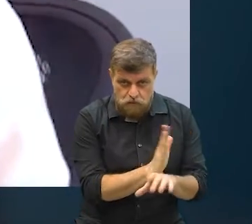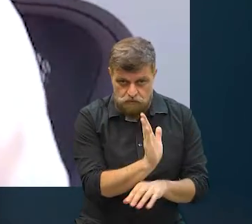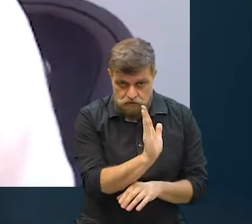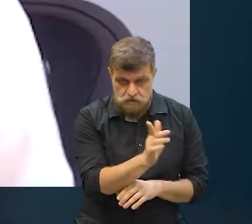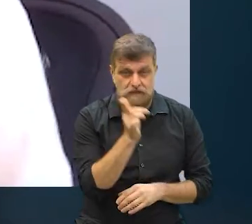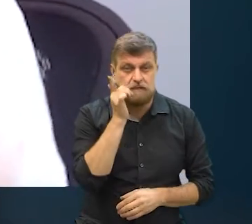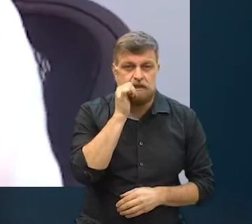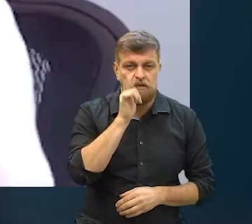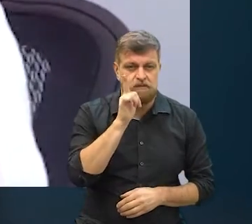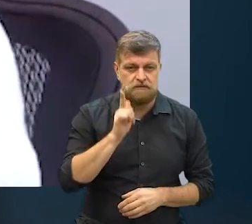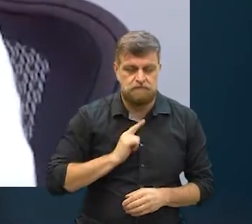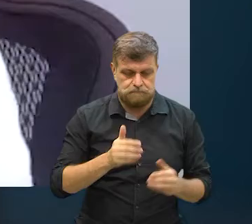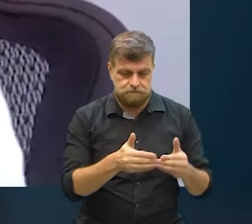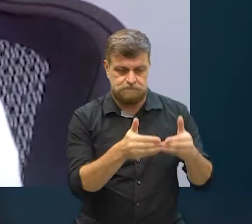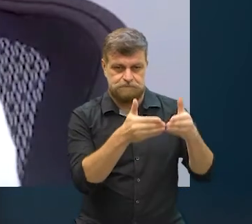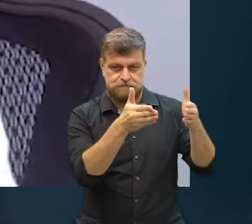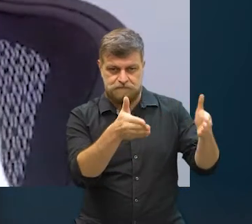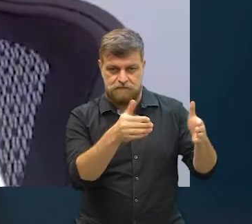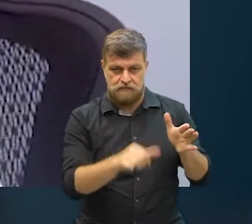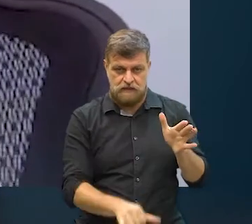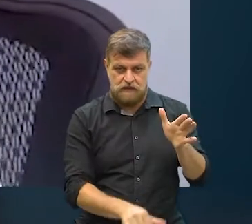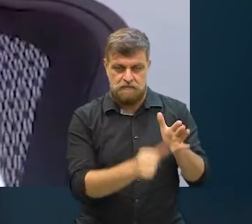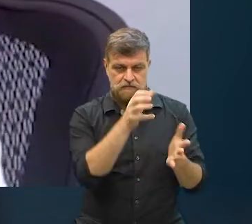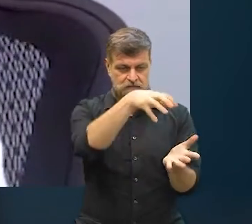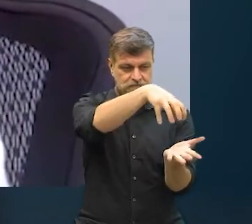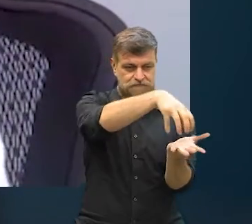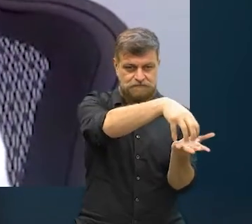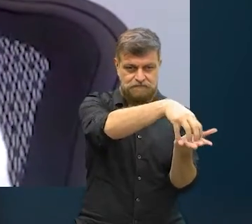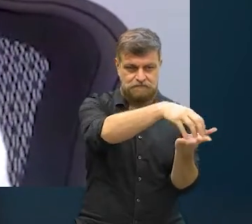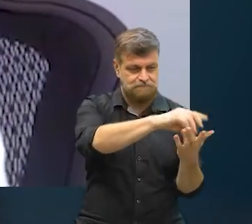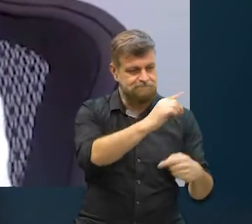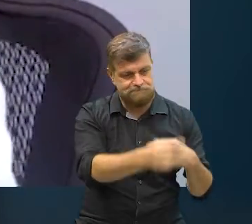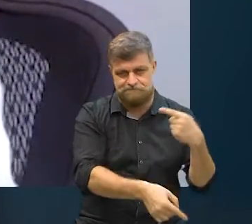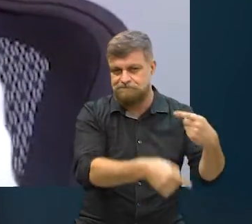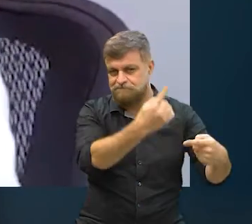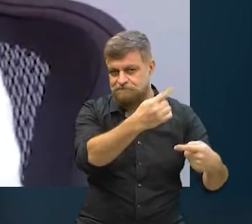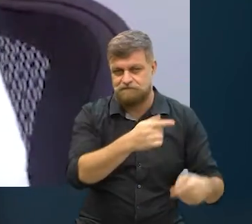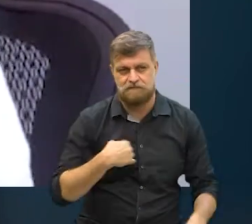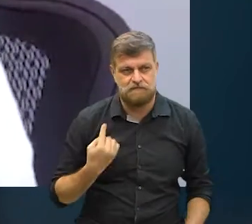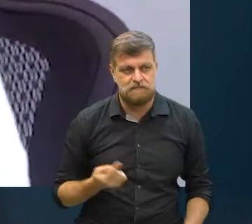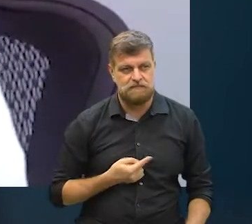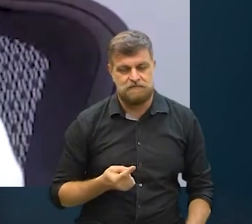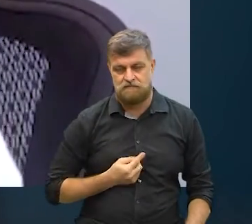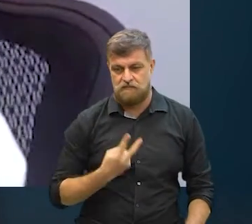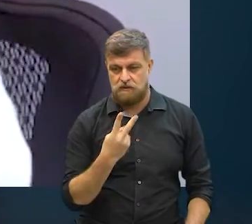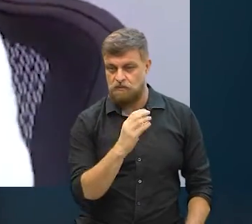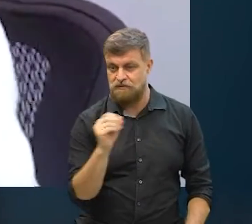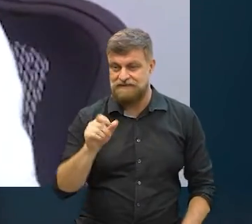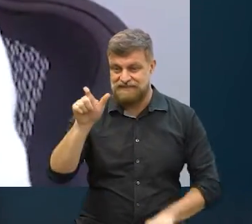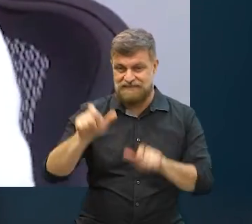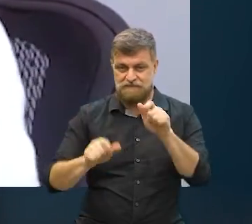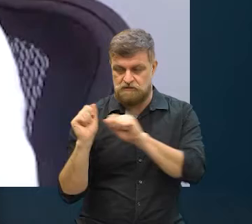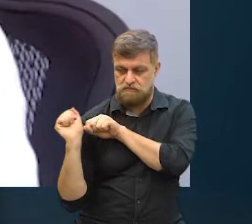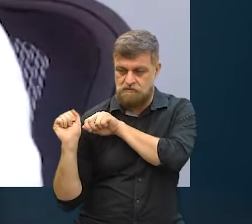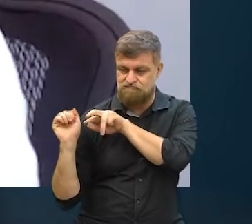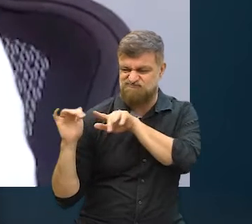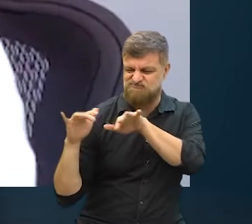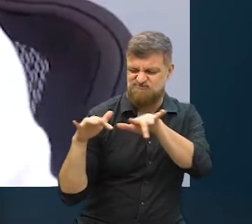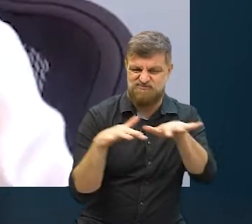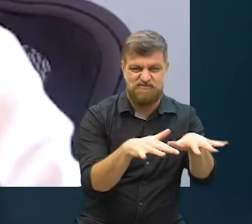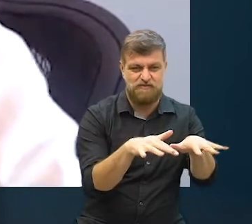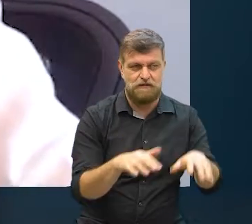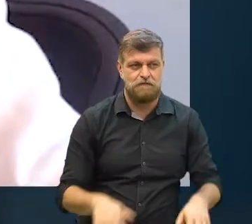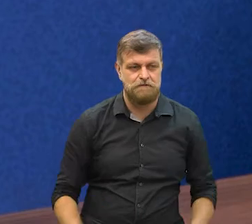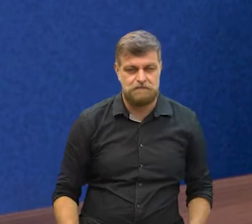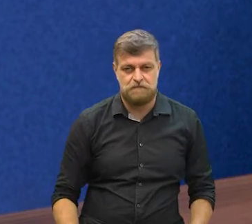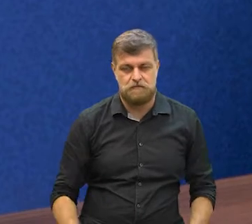formatado, a gente conseguiu inaugurar a clínica do nosso primeiro franqueado com muito sucesso. A gente levou mais de 200 clientes no dia da